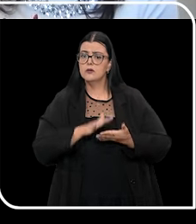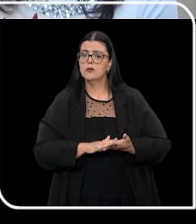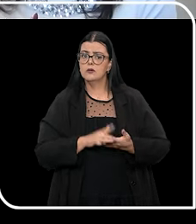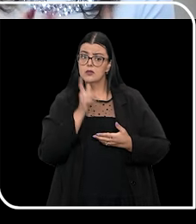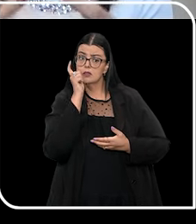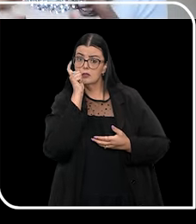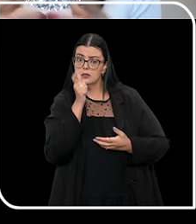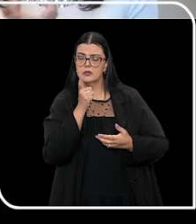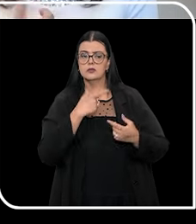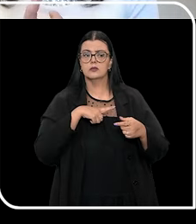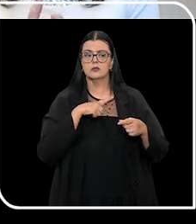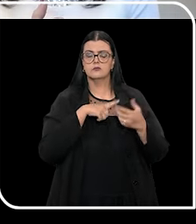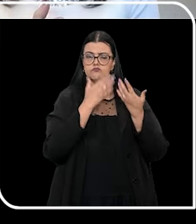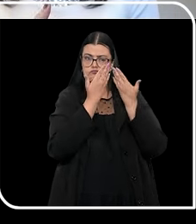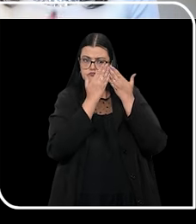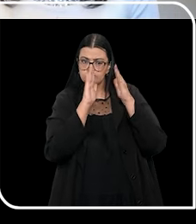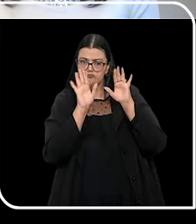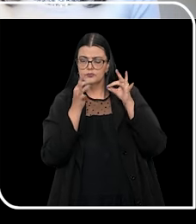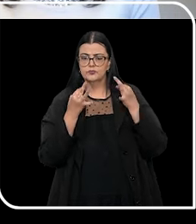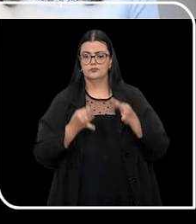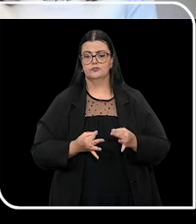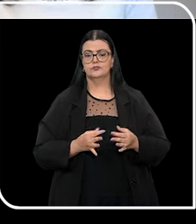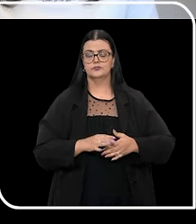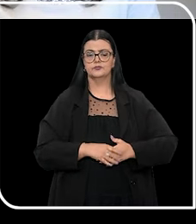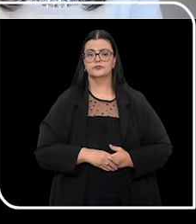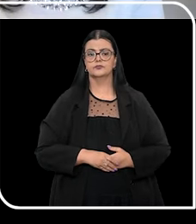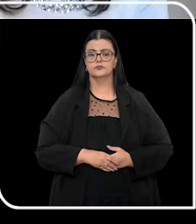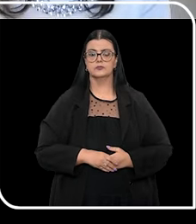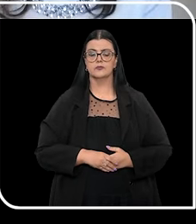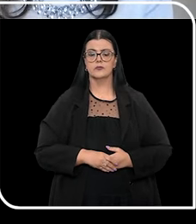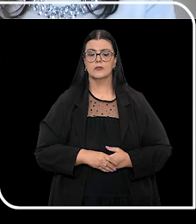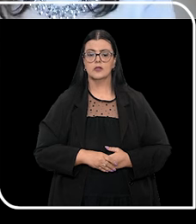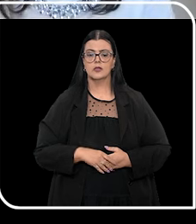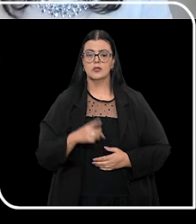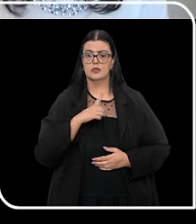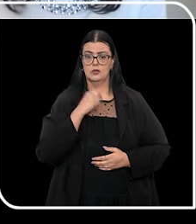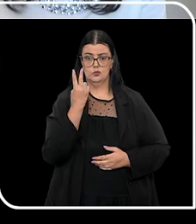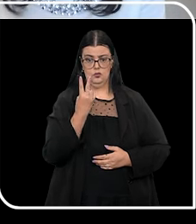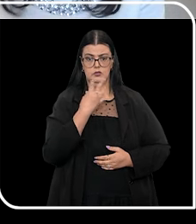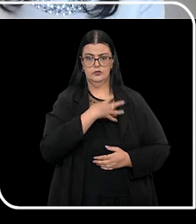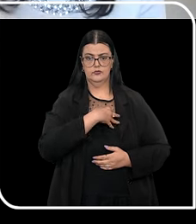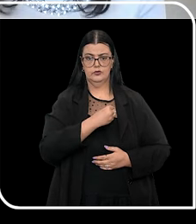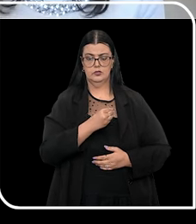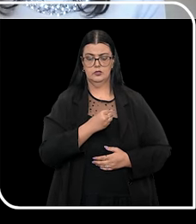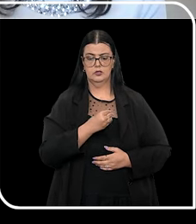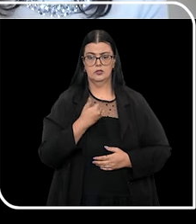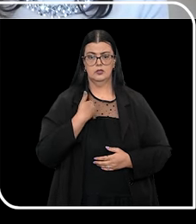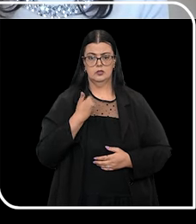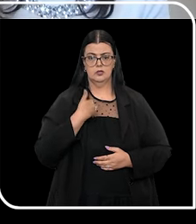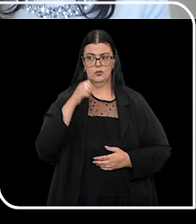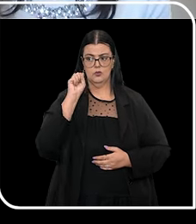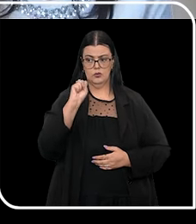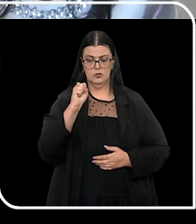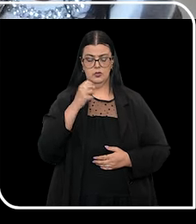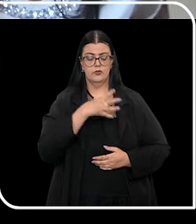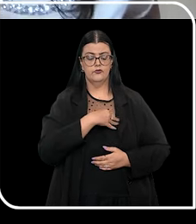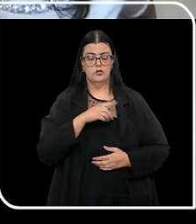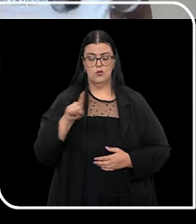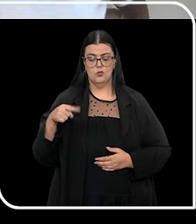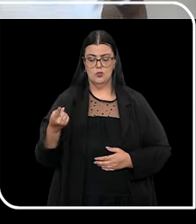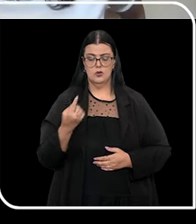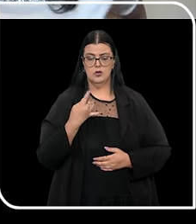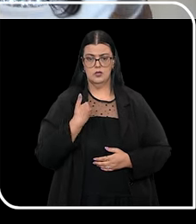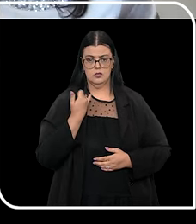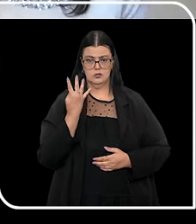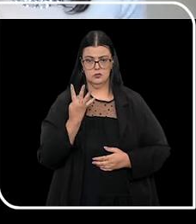ela se interesse e que ela tenha uma visão correta né eu vou eu tenho duas filhas eu tenho uma filha de 8 anos e uma de 4